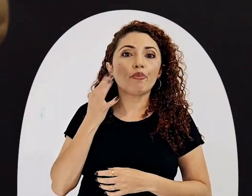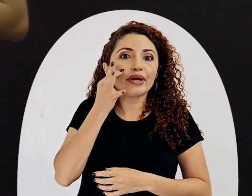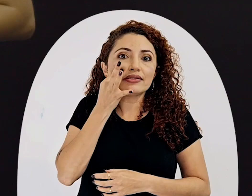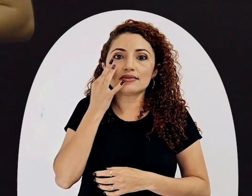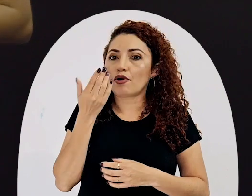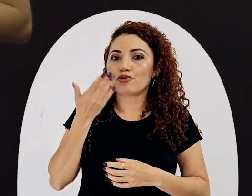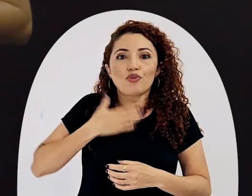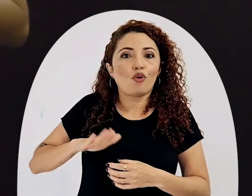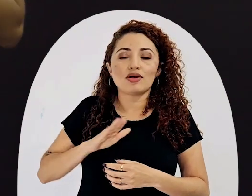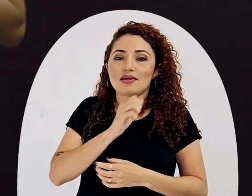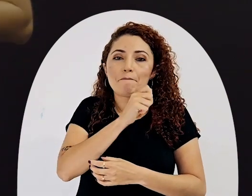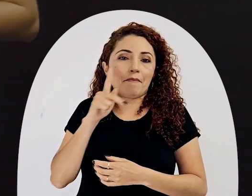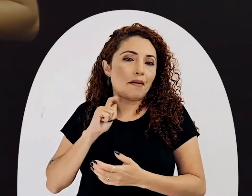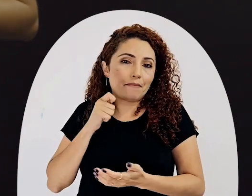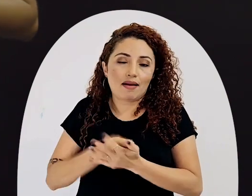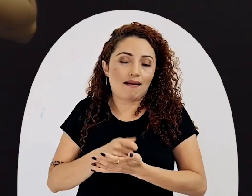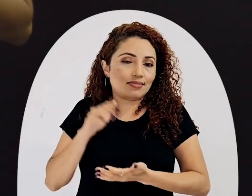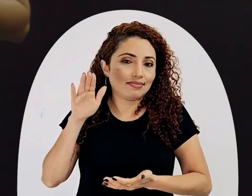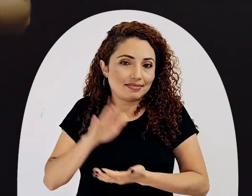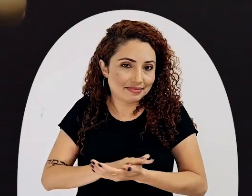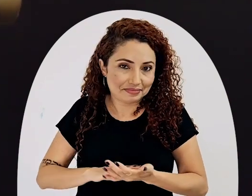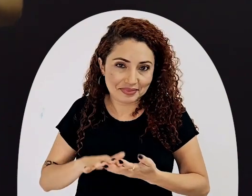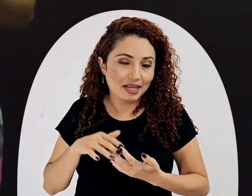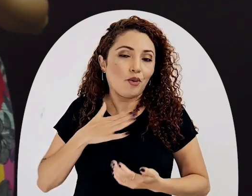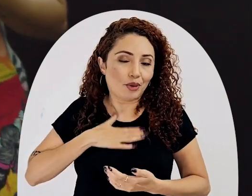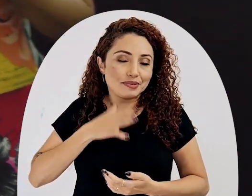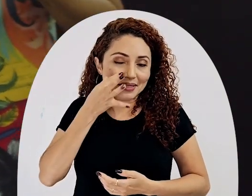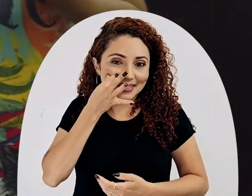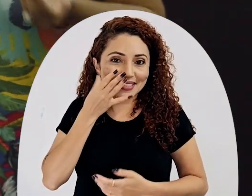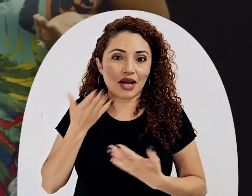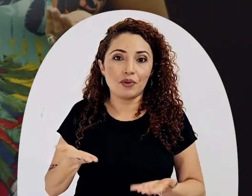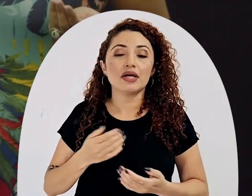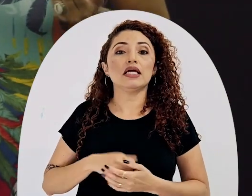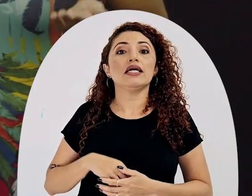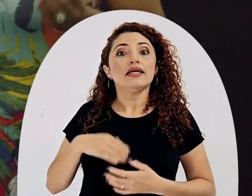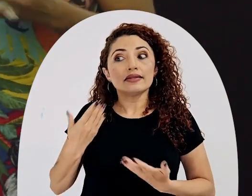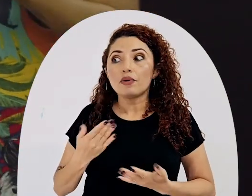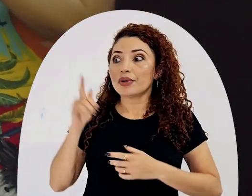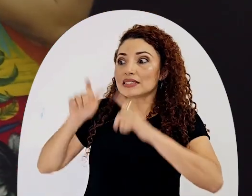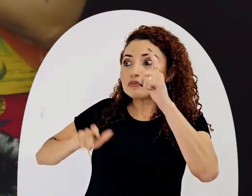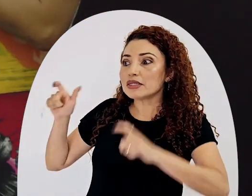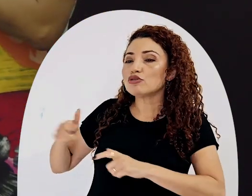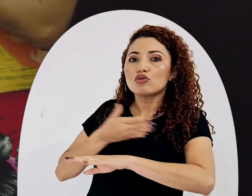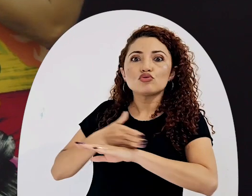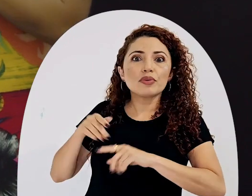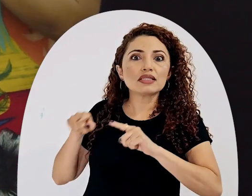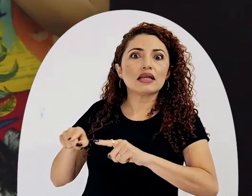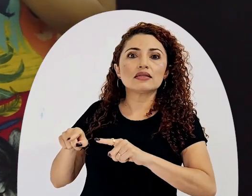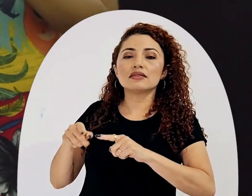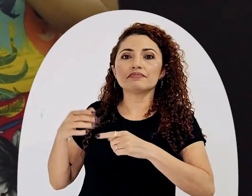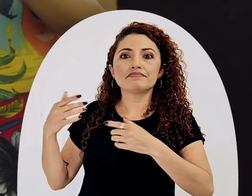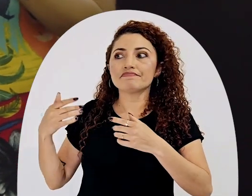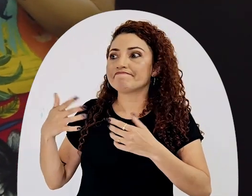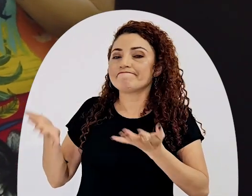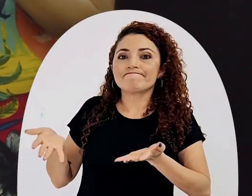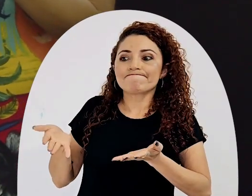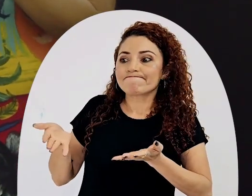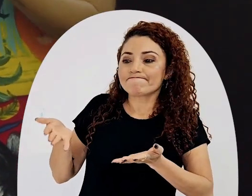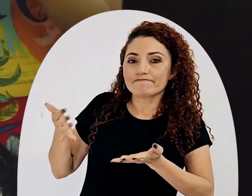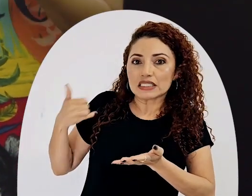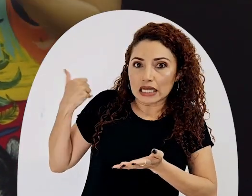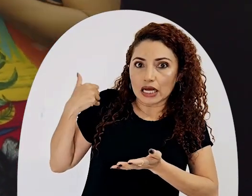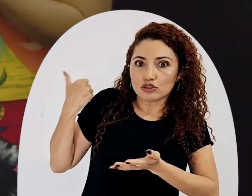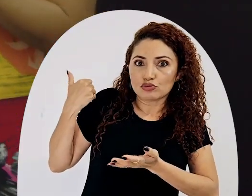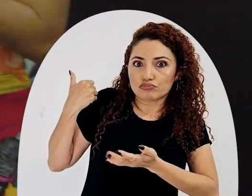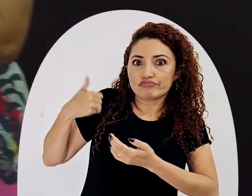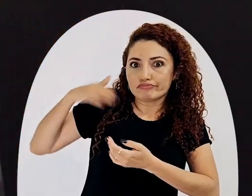começaram a ter dificuldades, e quando as empresas passaram pelos processos de demissões, essas pessoas foram as primeiras a serem demitidas. Então,